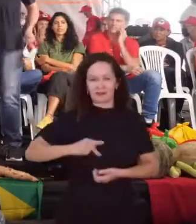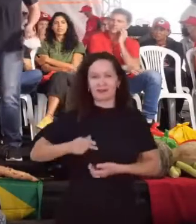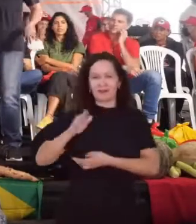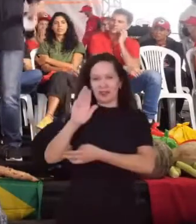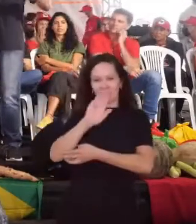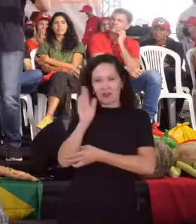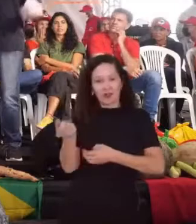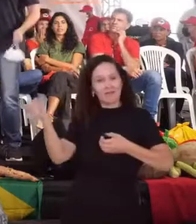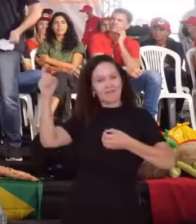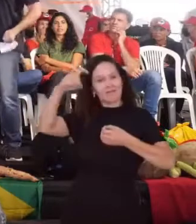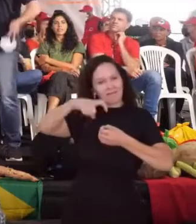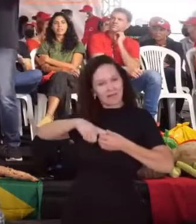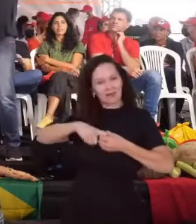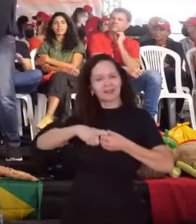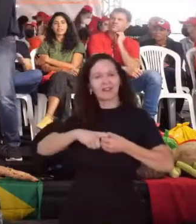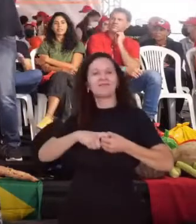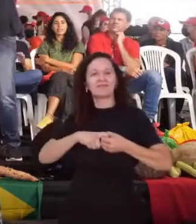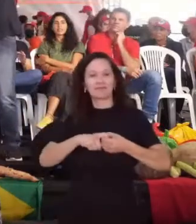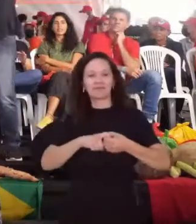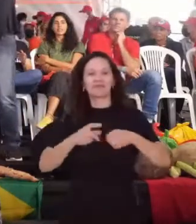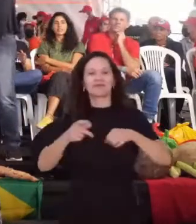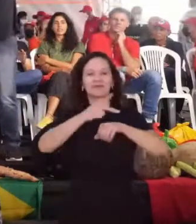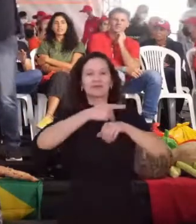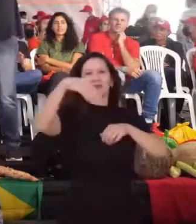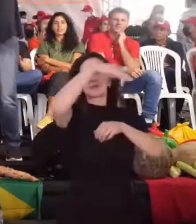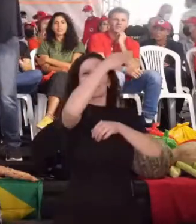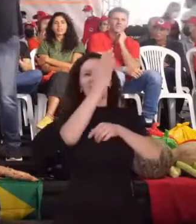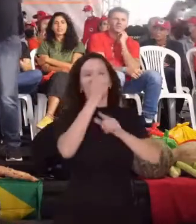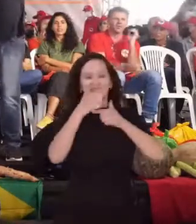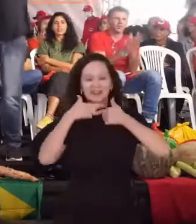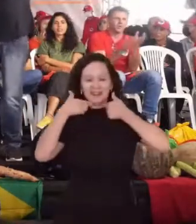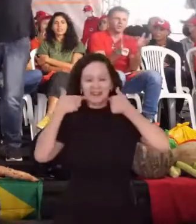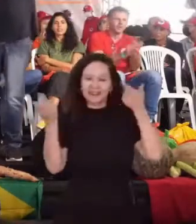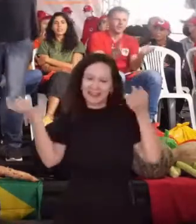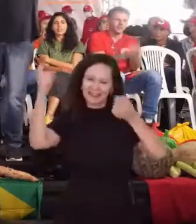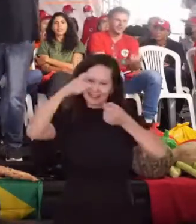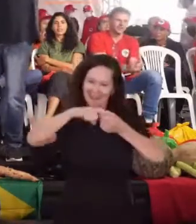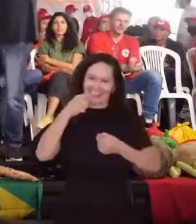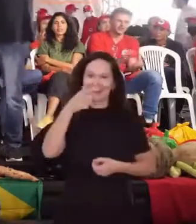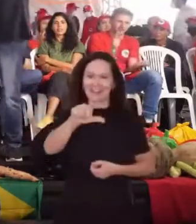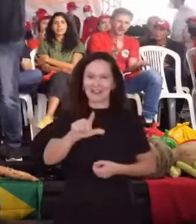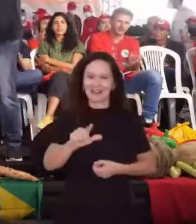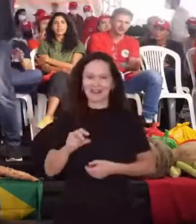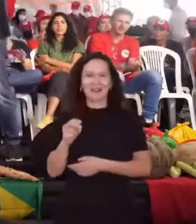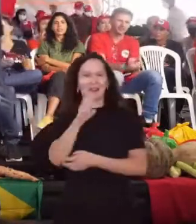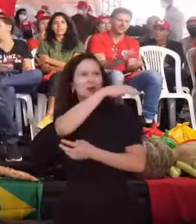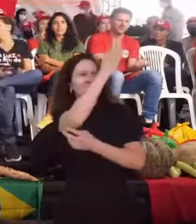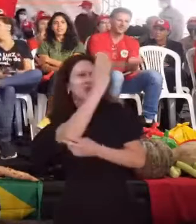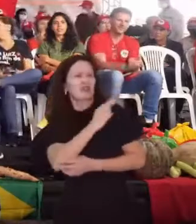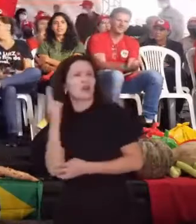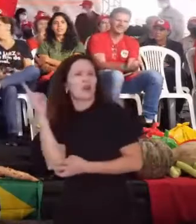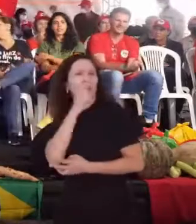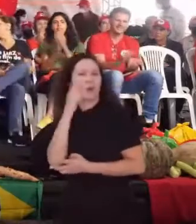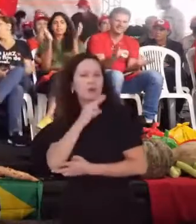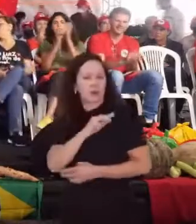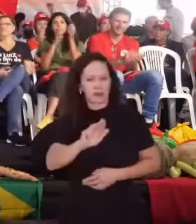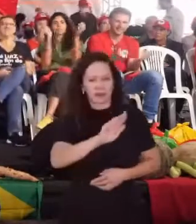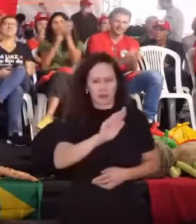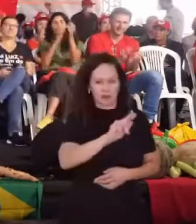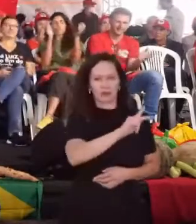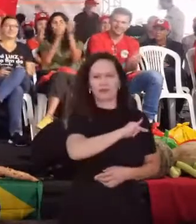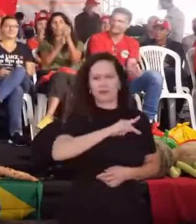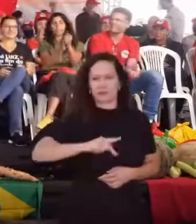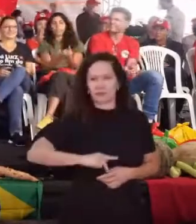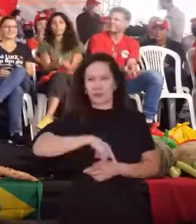fazer o Brasil feliz de novo. Brasil, urgente! Lula, presidente! Brasil, urgente!